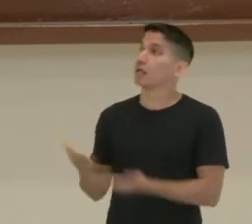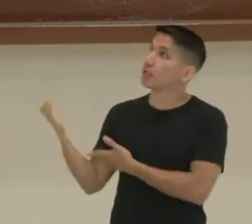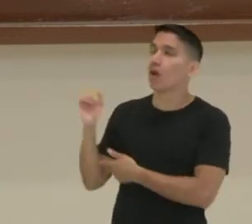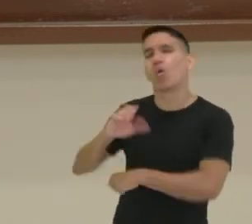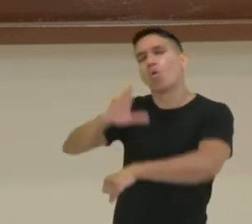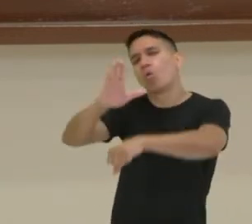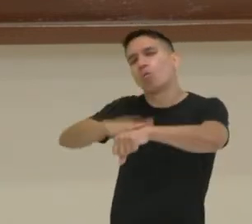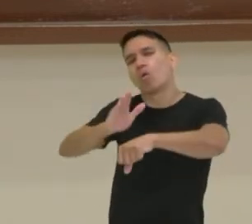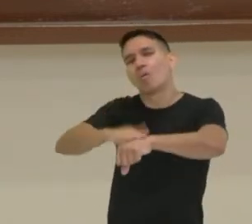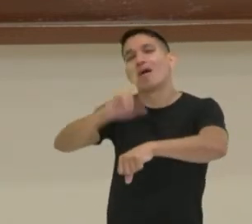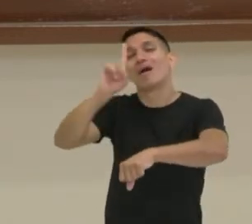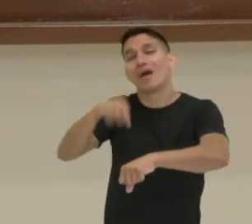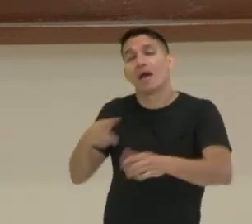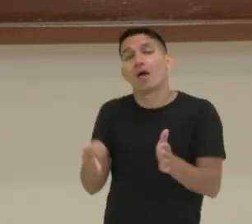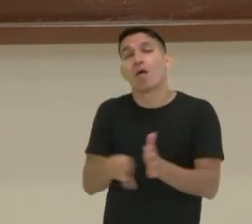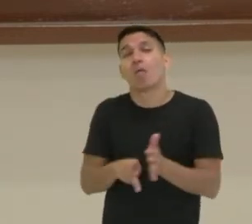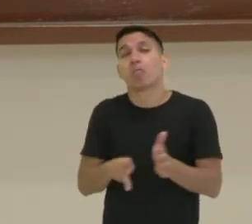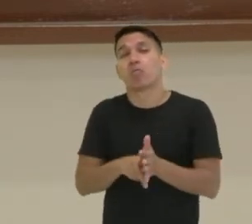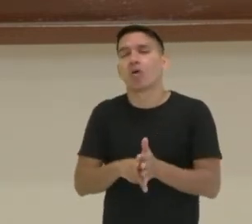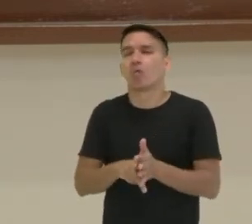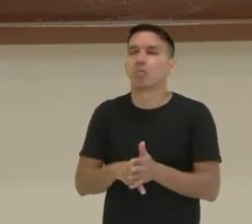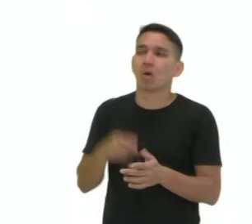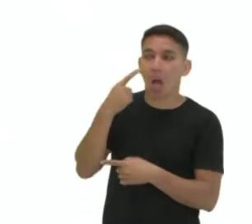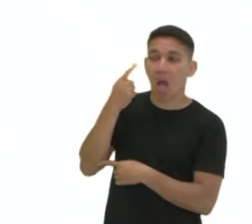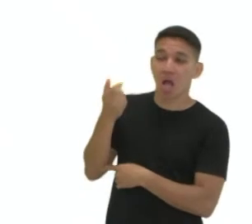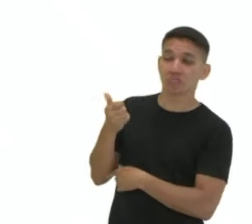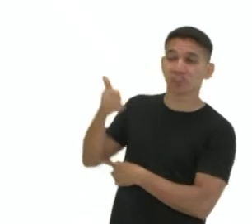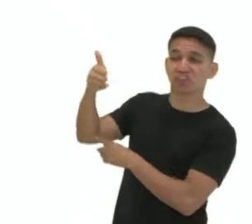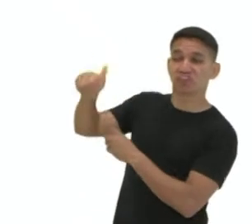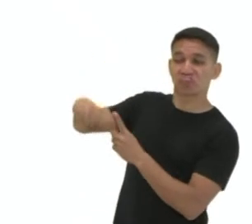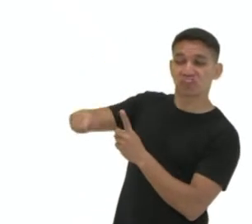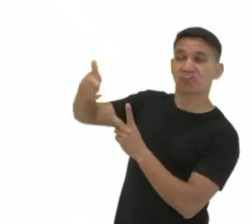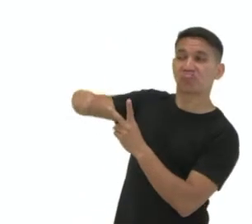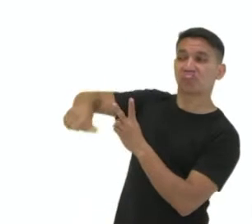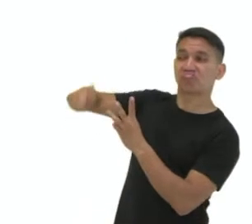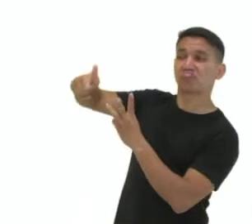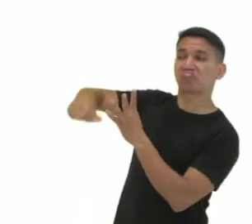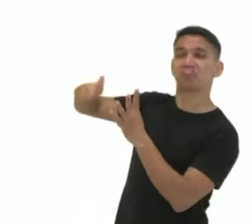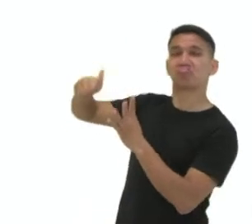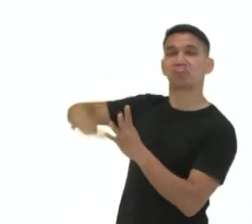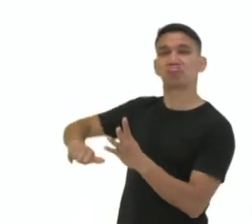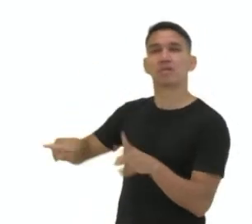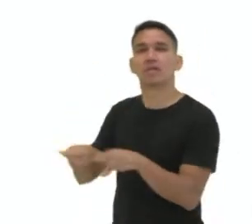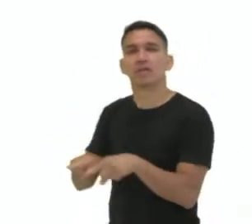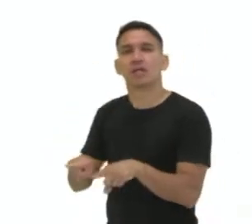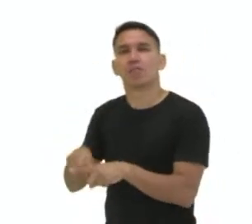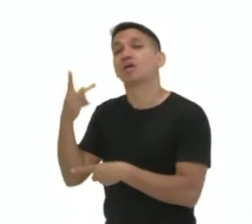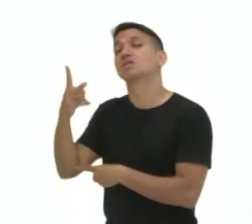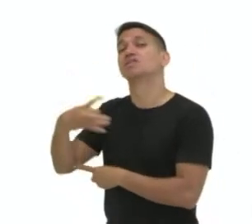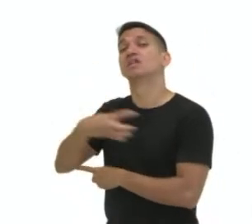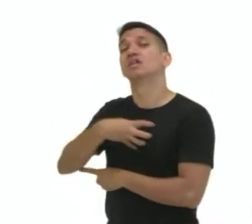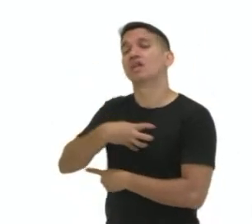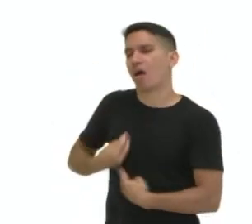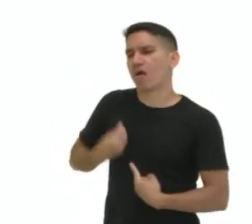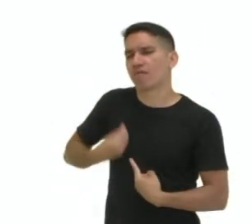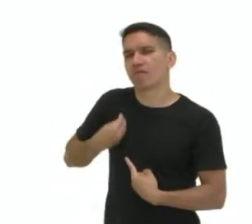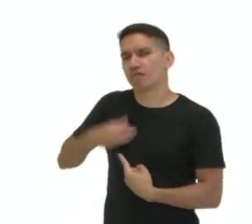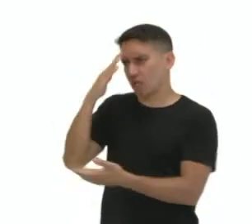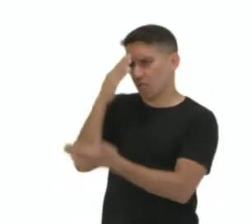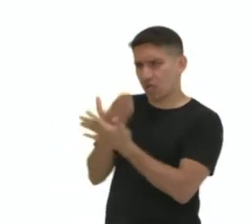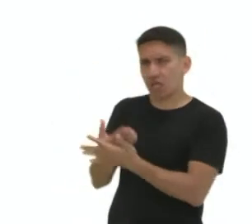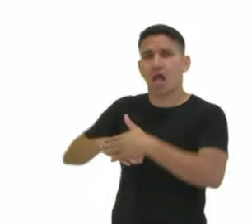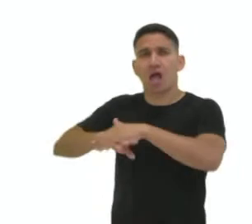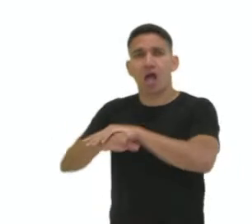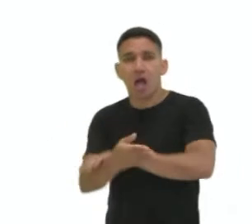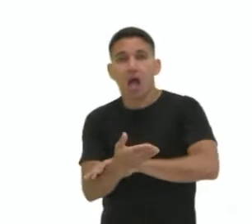quando observamos e julgamos a vida, as crenças, os hábitos e os costumes